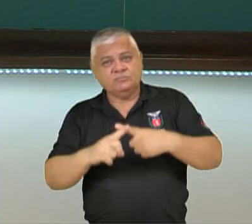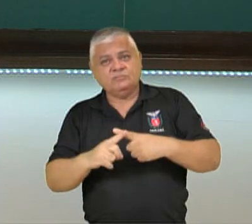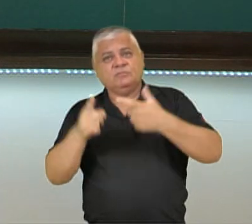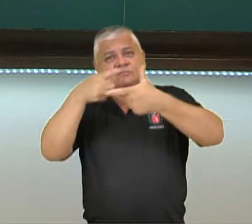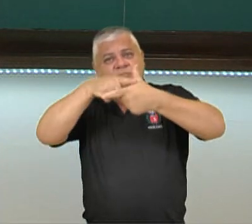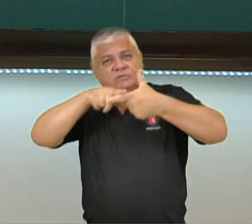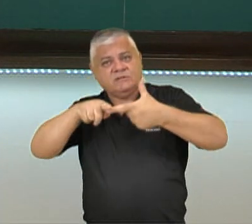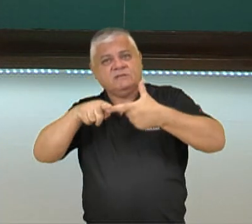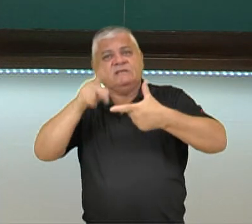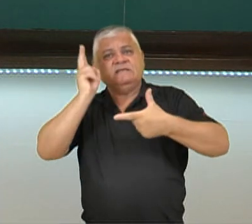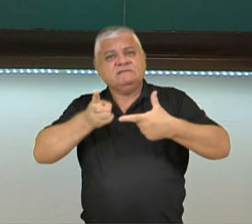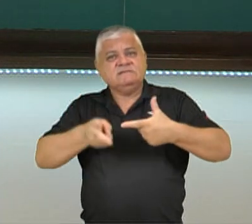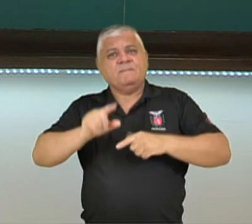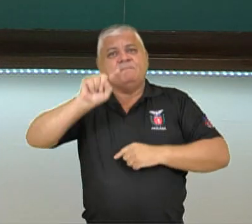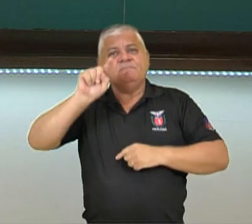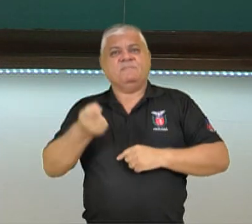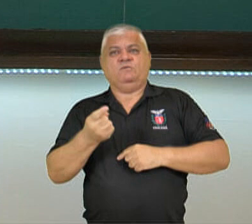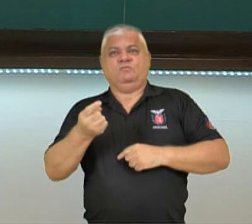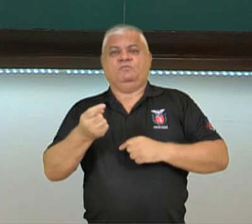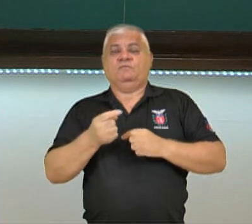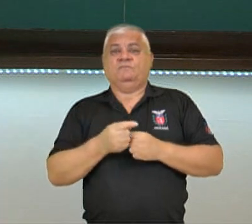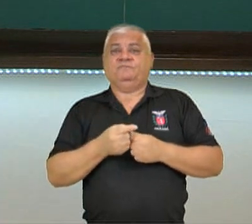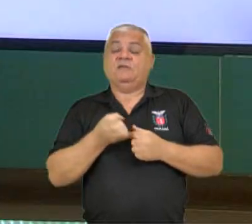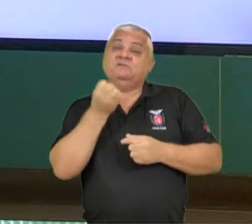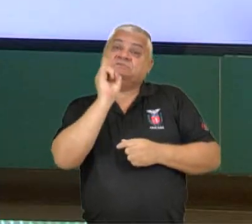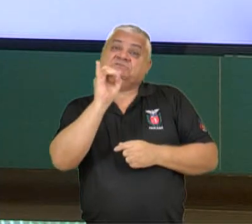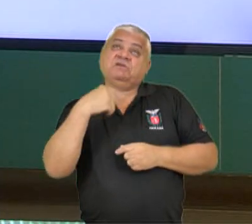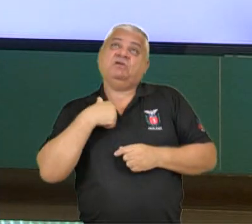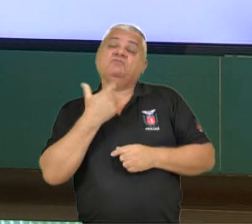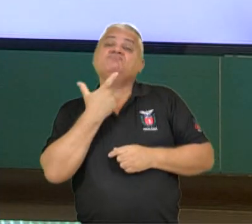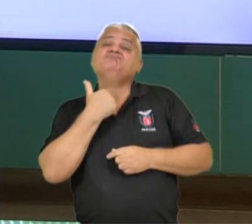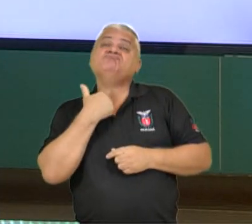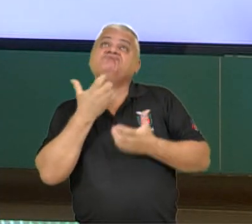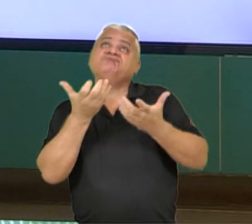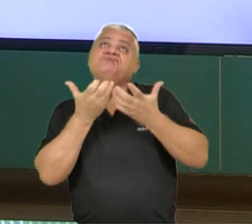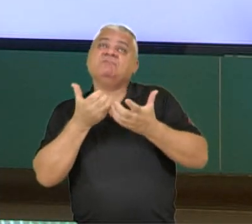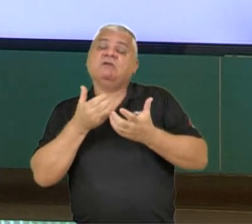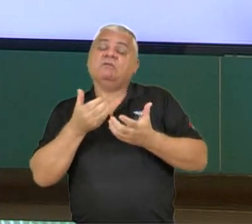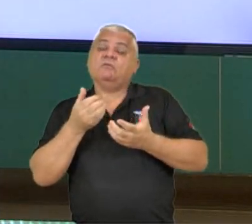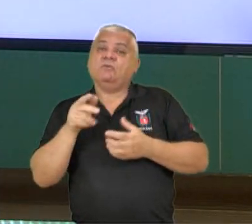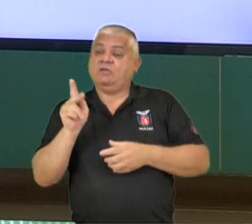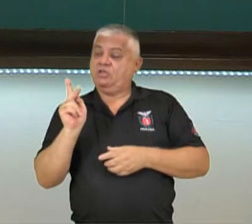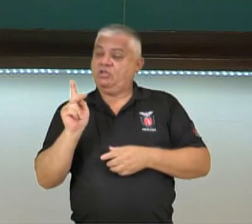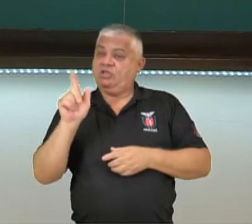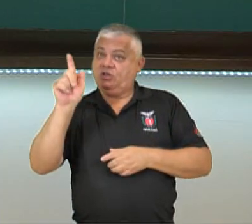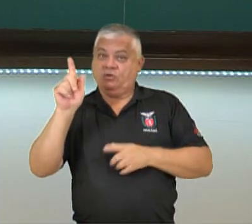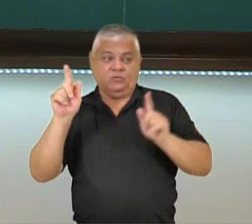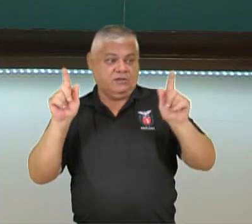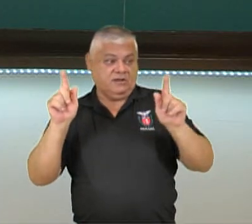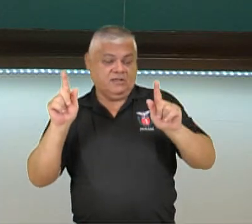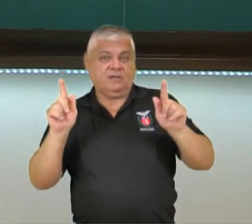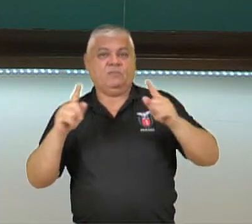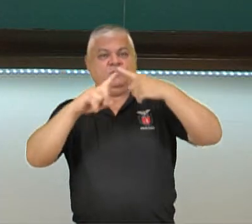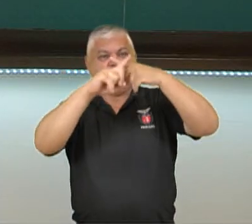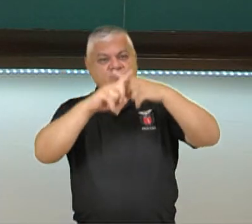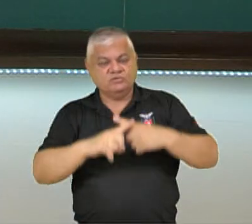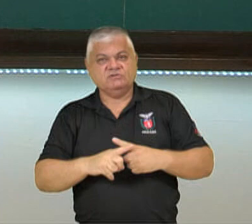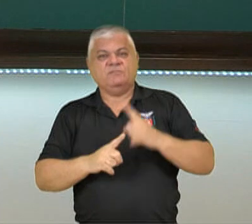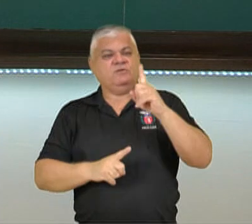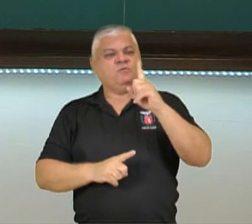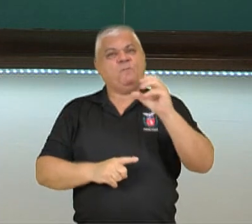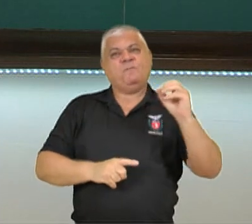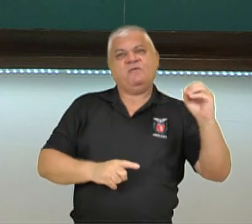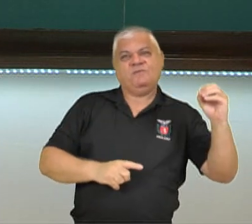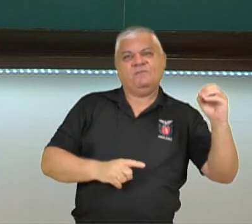por 1000. Certo? Então, se eu quiser converter, por exemplo, de quilograma para grama, eu faço uma multiplicação por 1000, o oposto eu